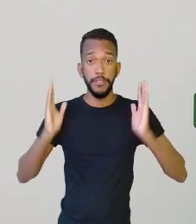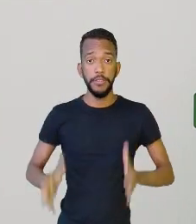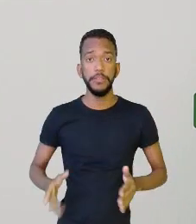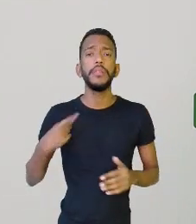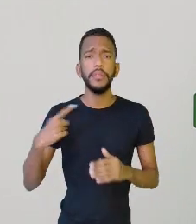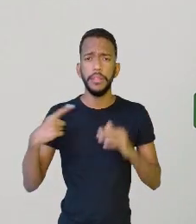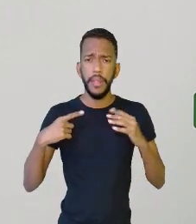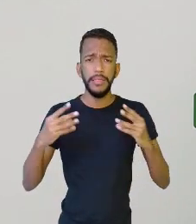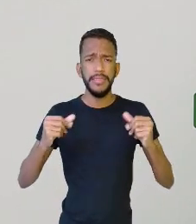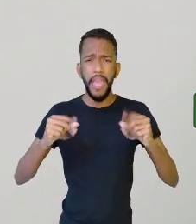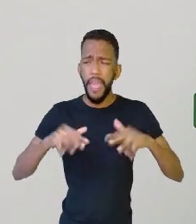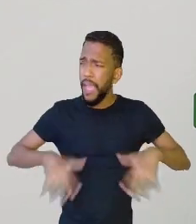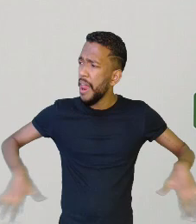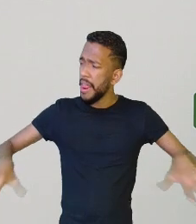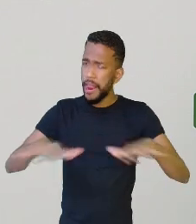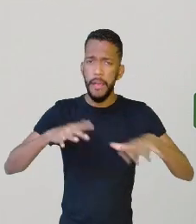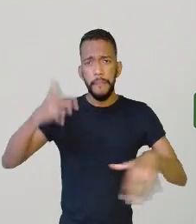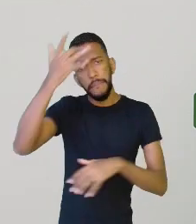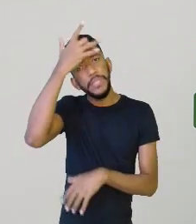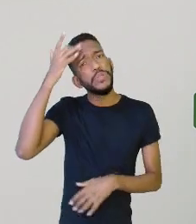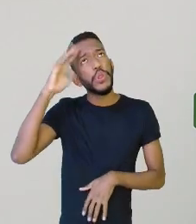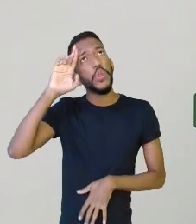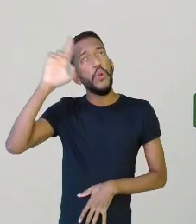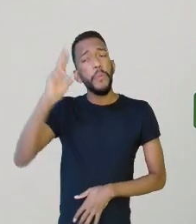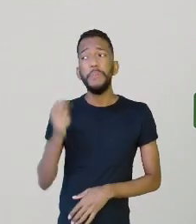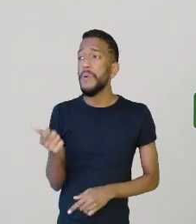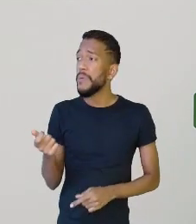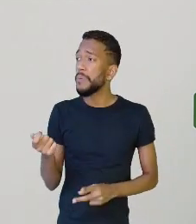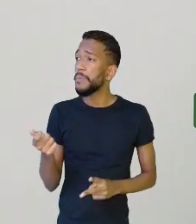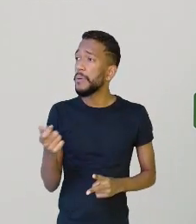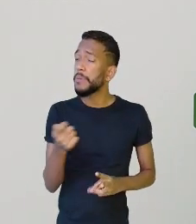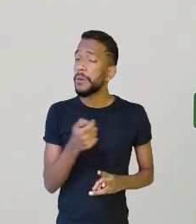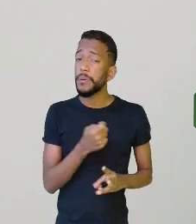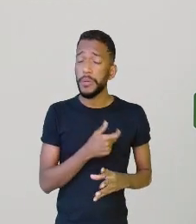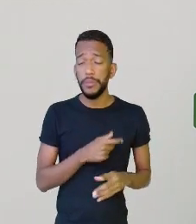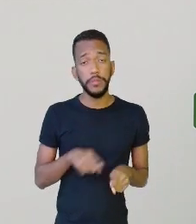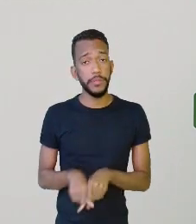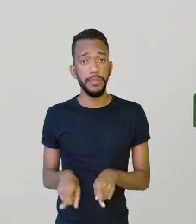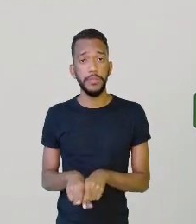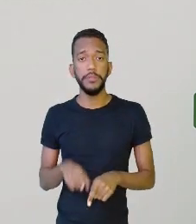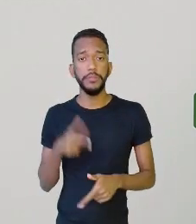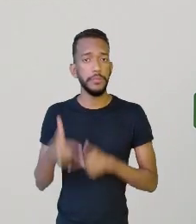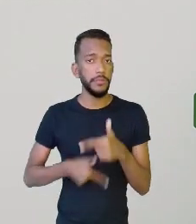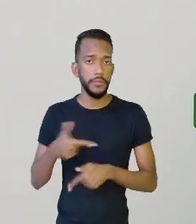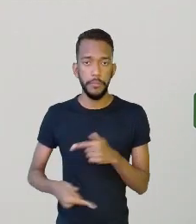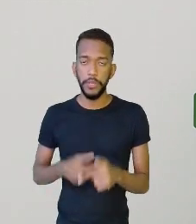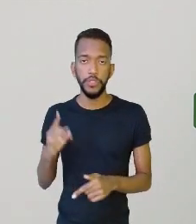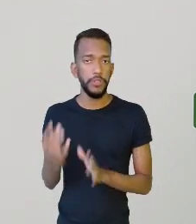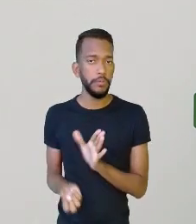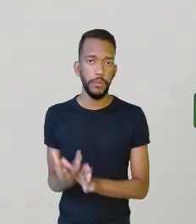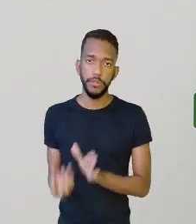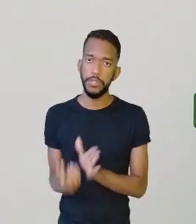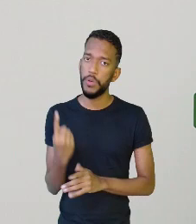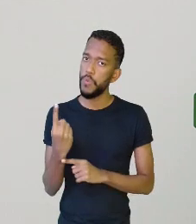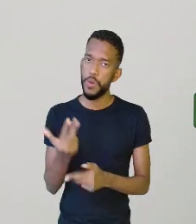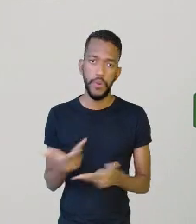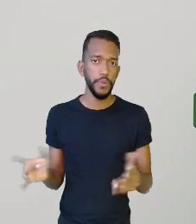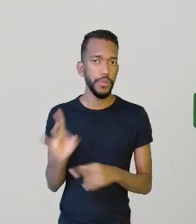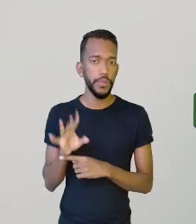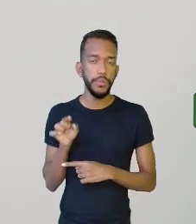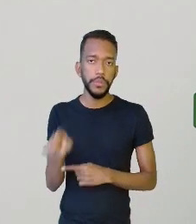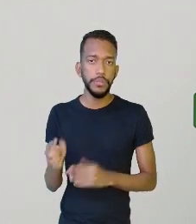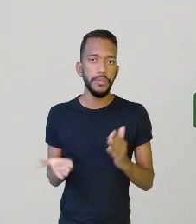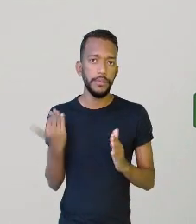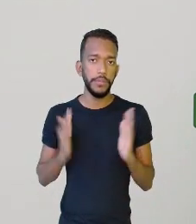grandes porções de terras na mão de poucas pessoas, e a monocultura. Produzia-se uma coisa só. Nesse período aqui,